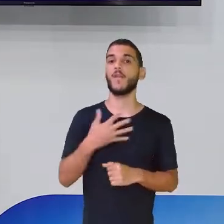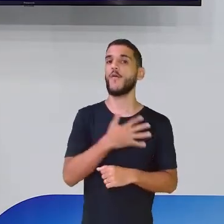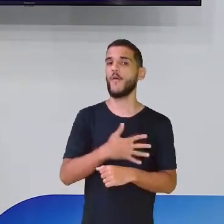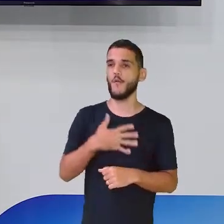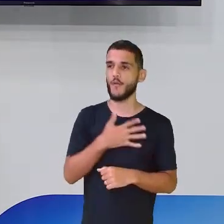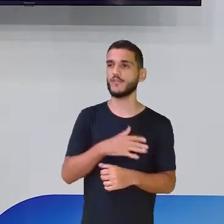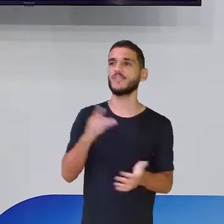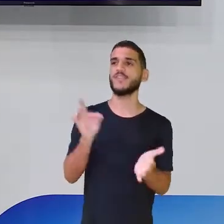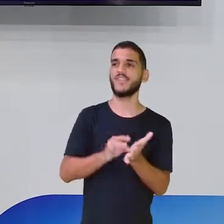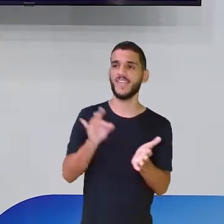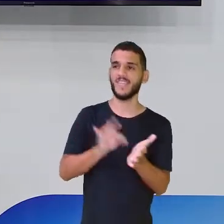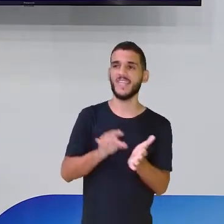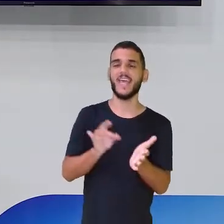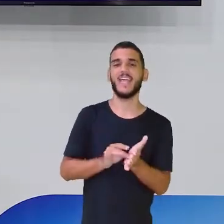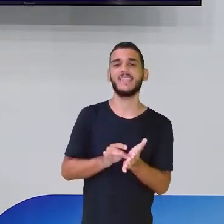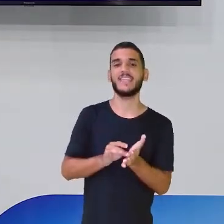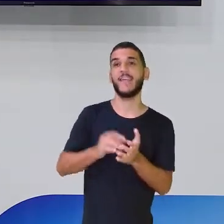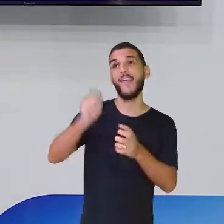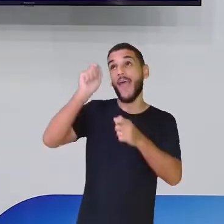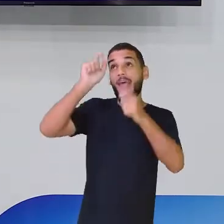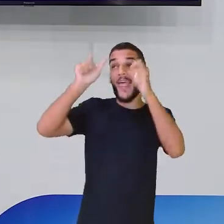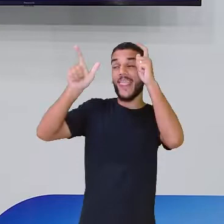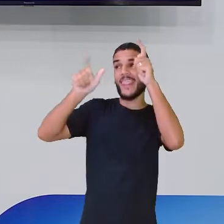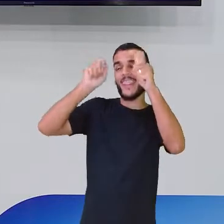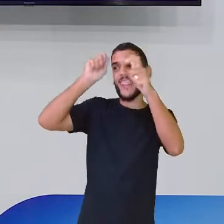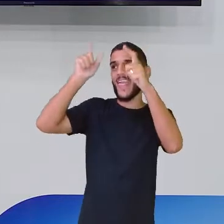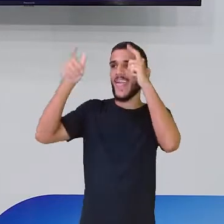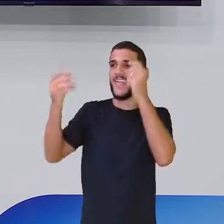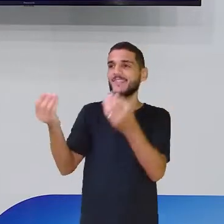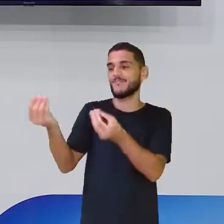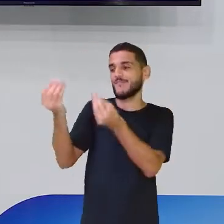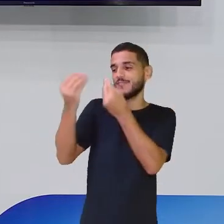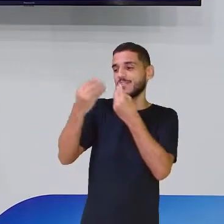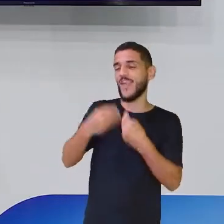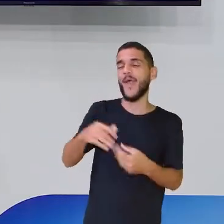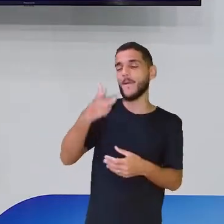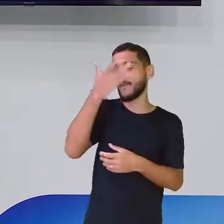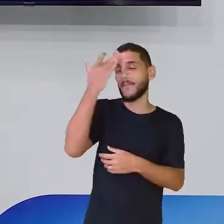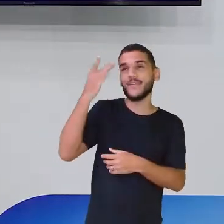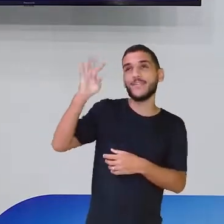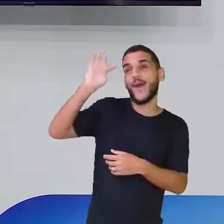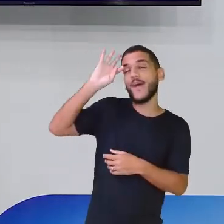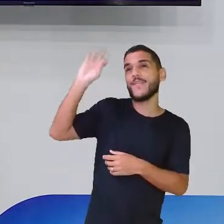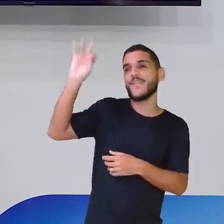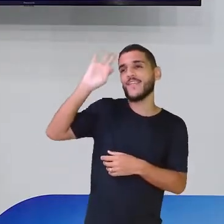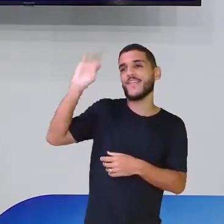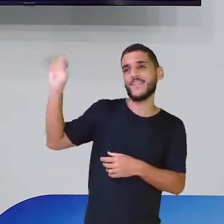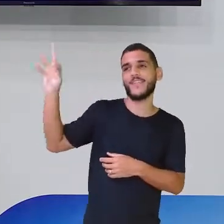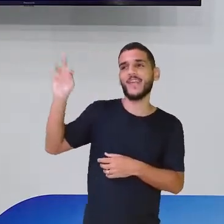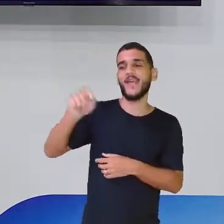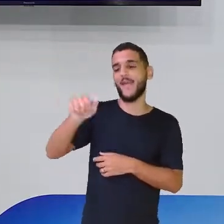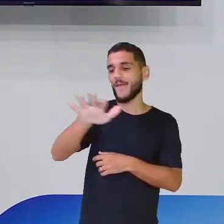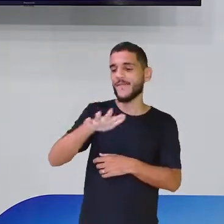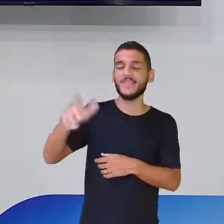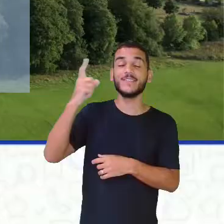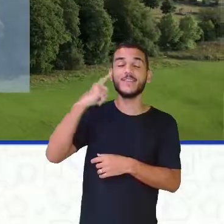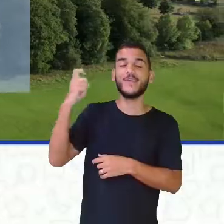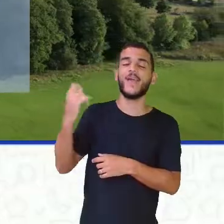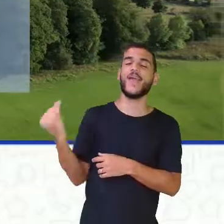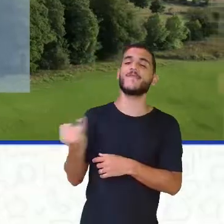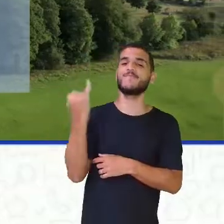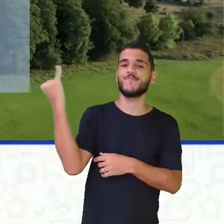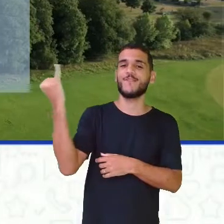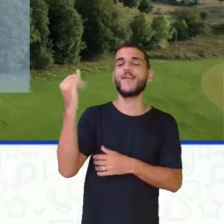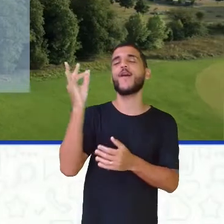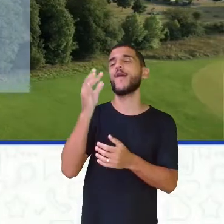material, Dessas ideias que foram trazidas por todos esses teóricos e pensadores, né? Da paisagem sonora. Acho que é importante a gente